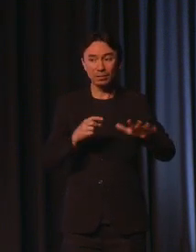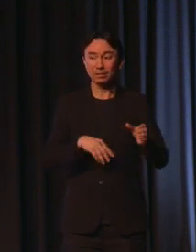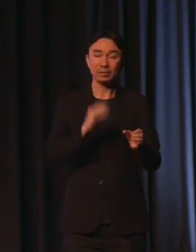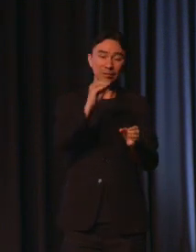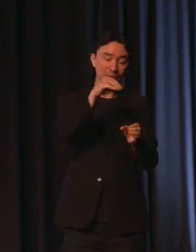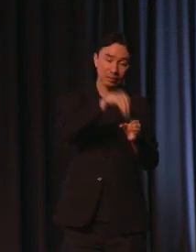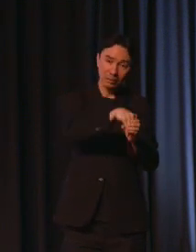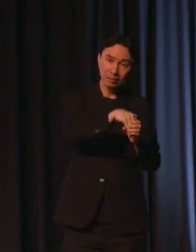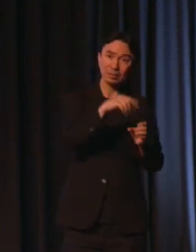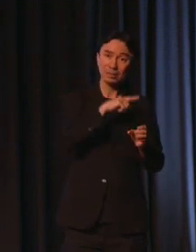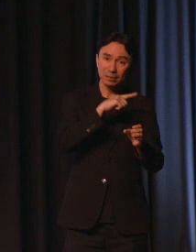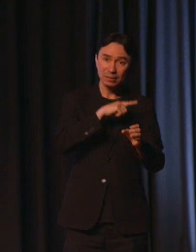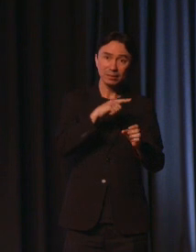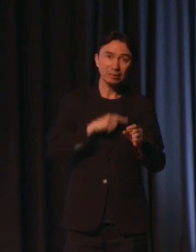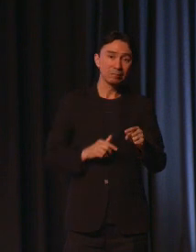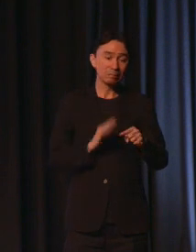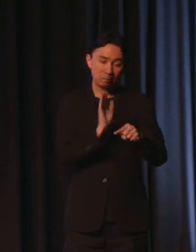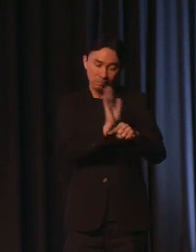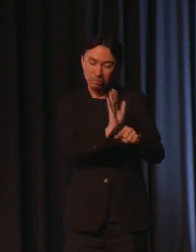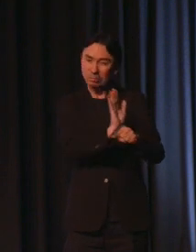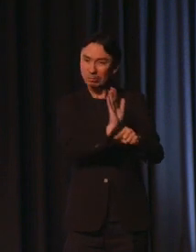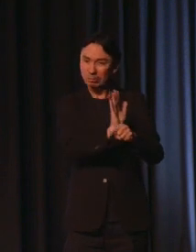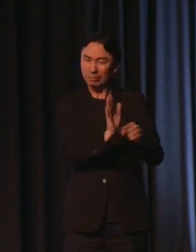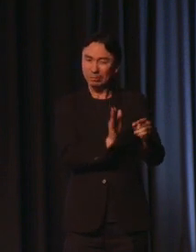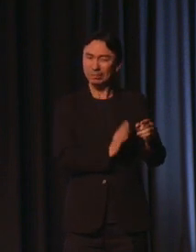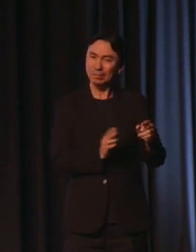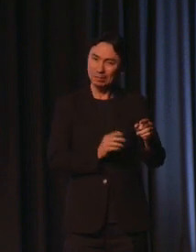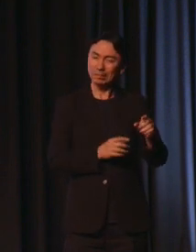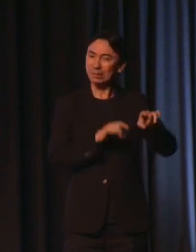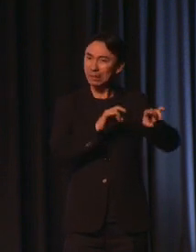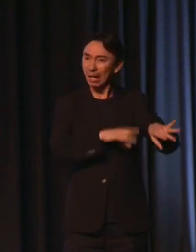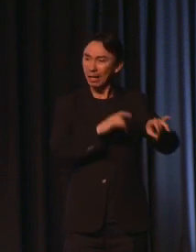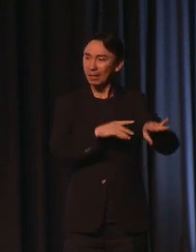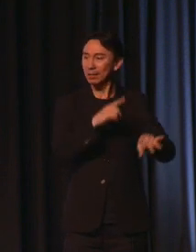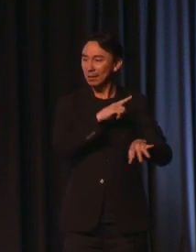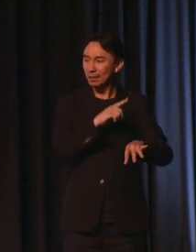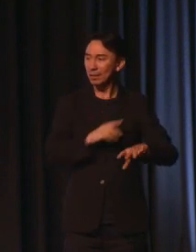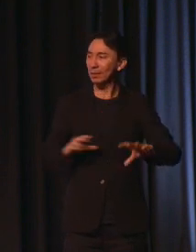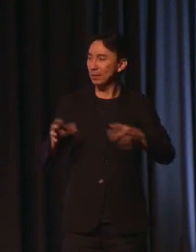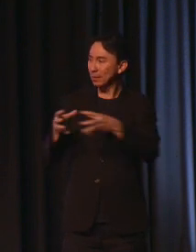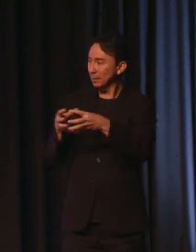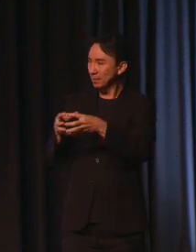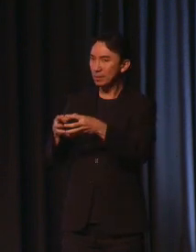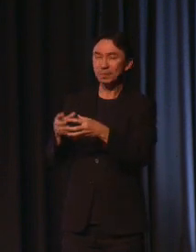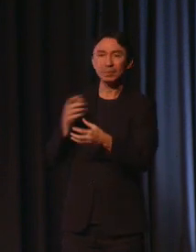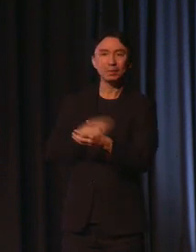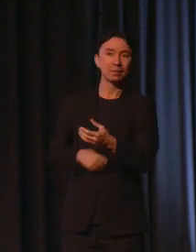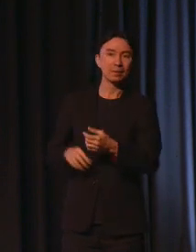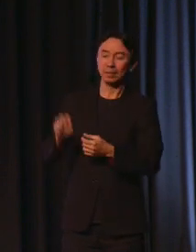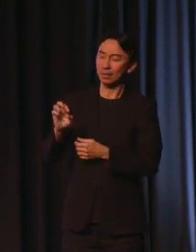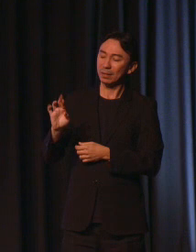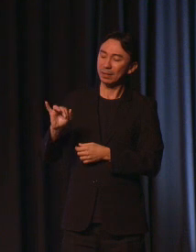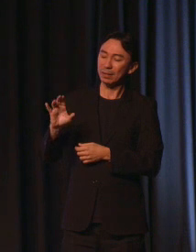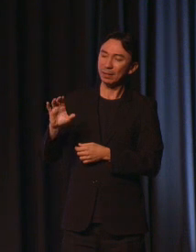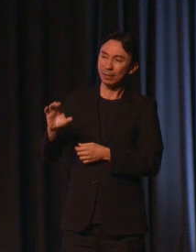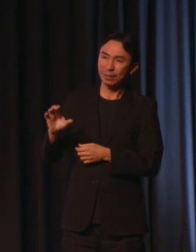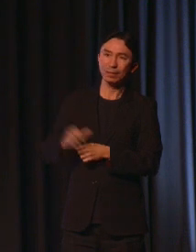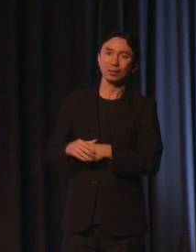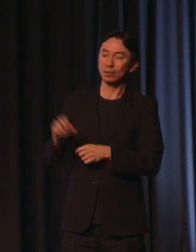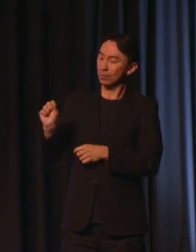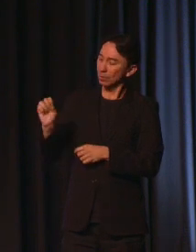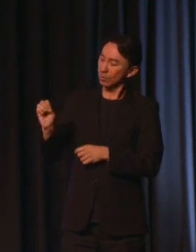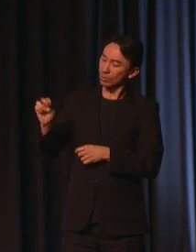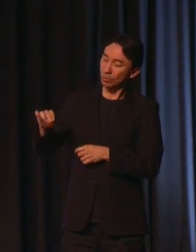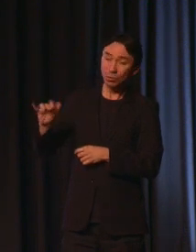de assessoramento técnico em coagulopatias. A equipe aqui presente, Dr. Eric, Sônia Ferreira,